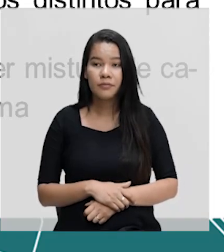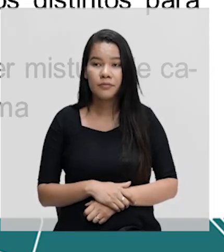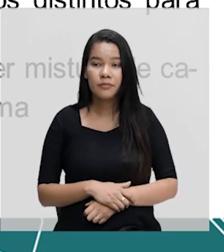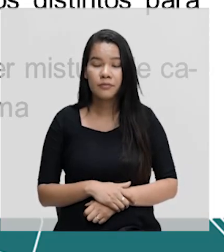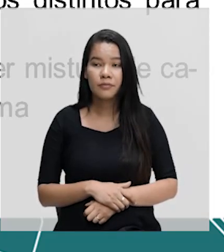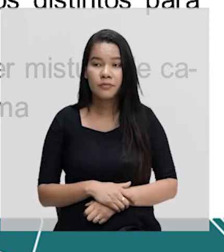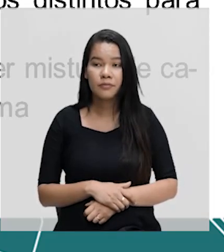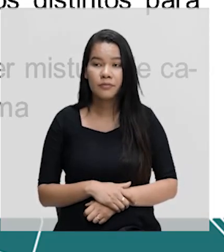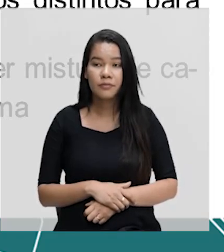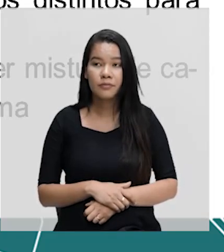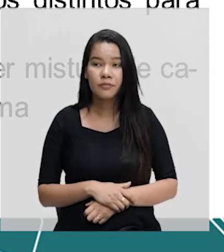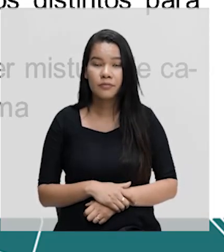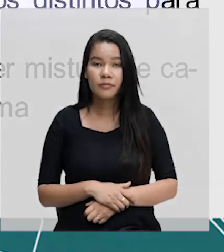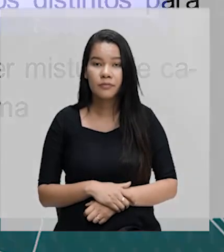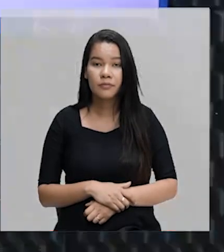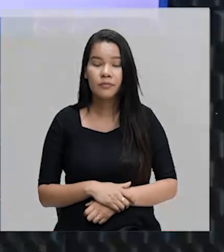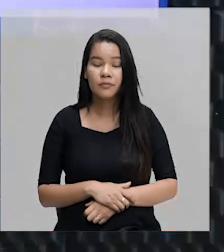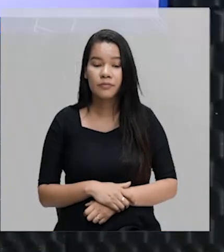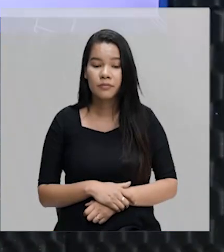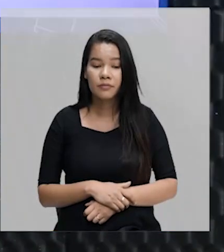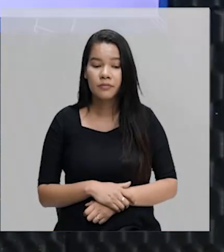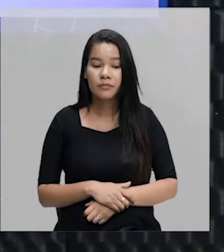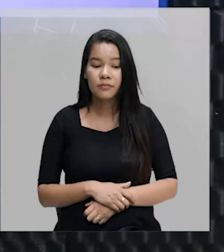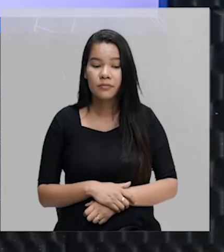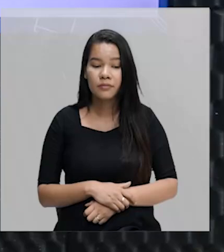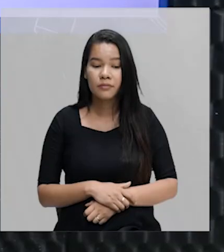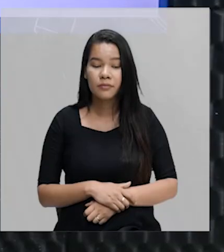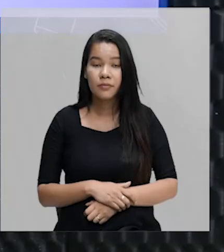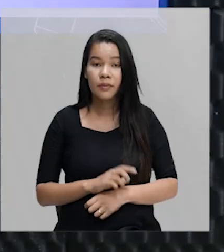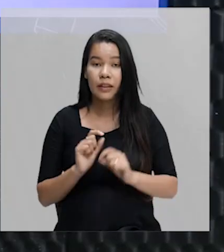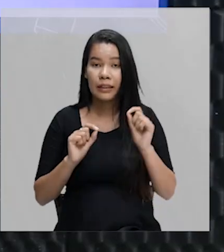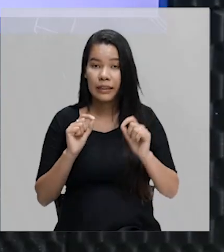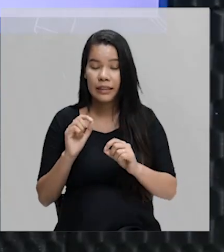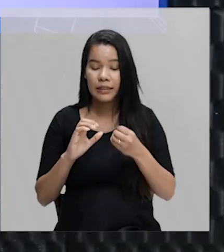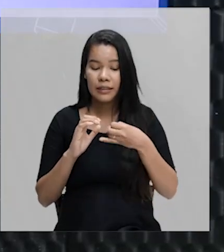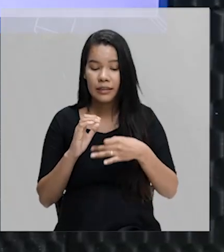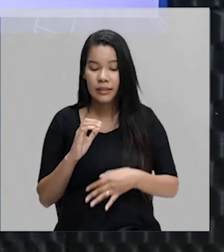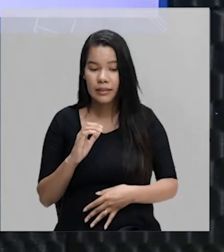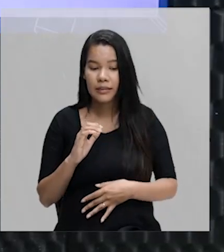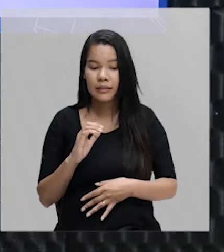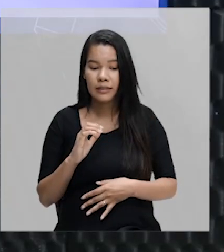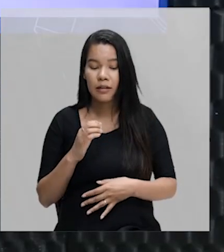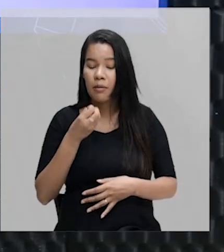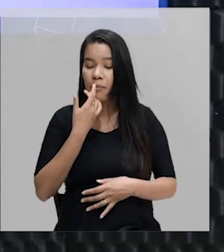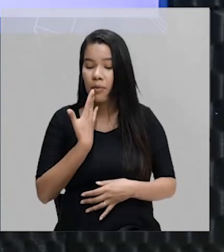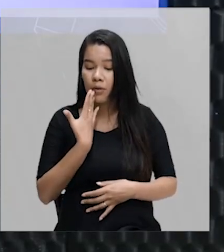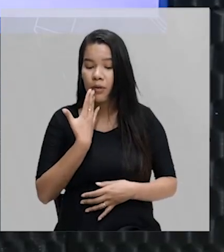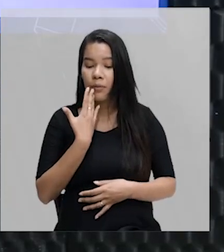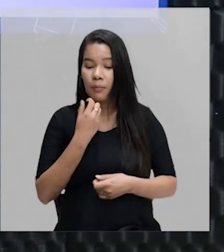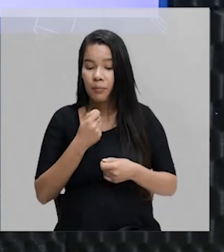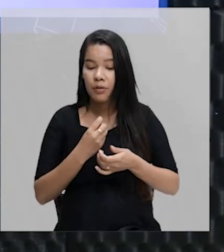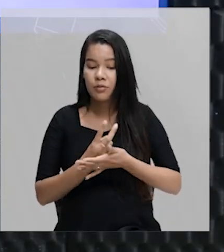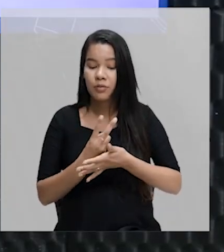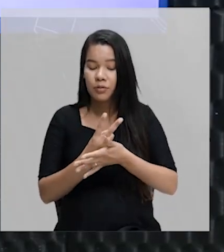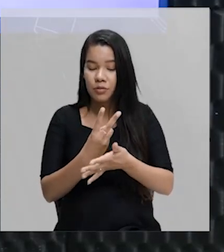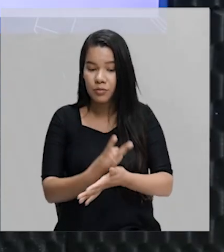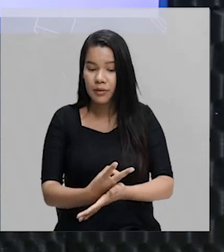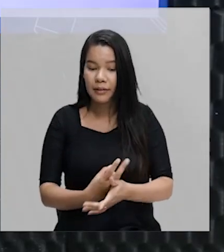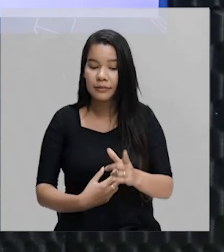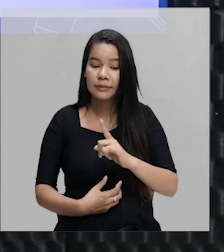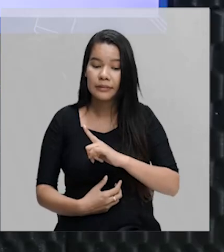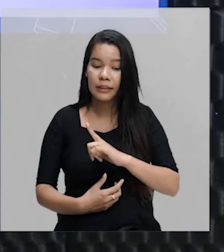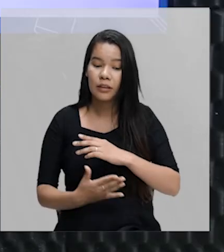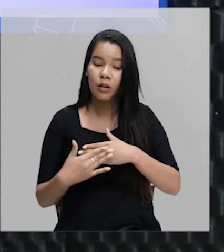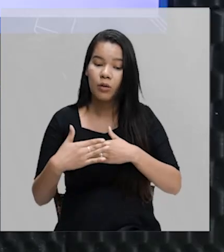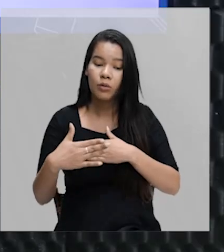indivíduos dentro do mesmo grupo familiar, para que as características boas possam continuar existindo ao